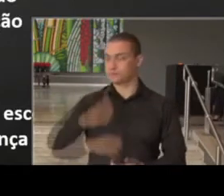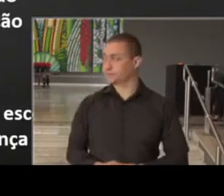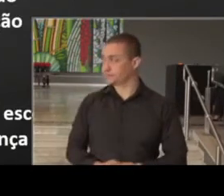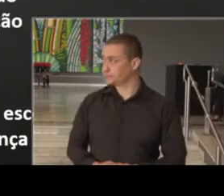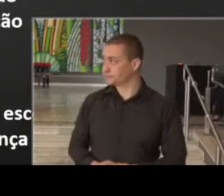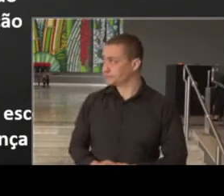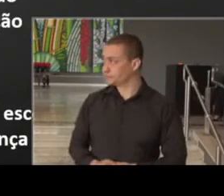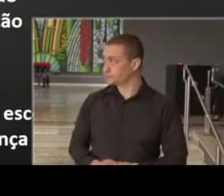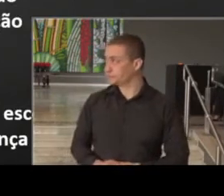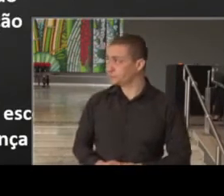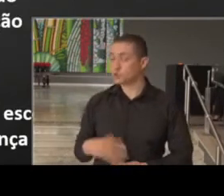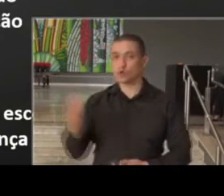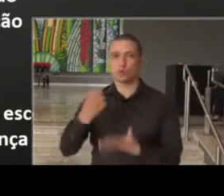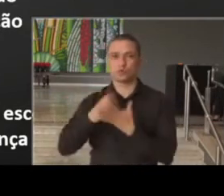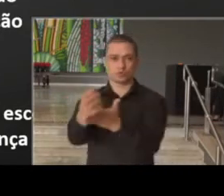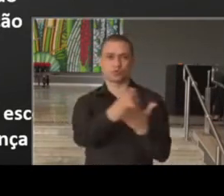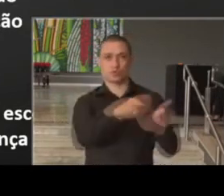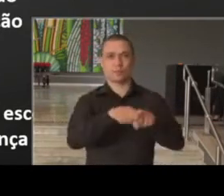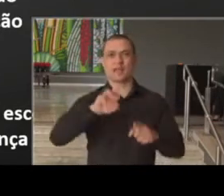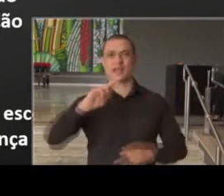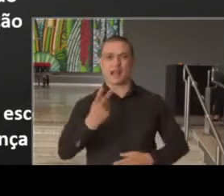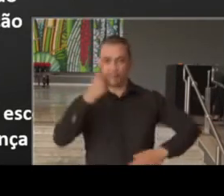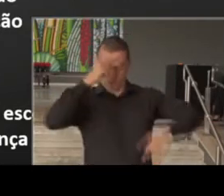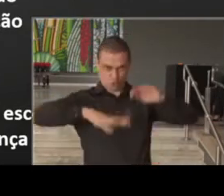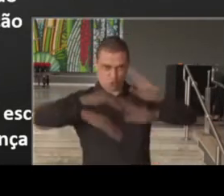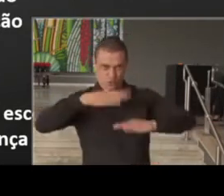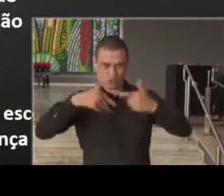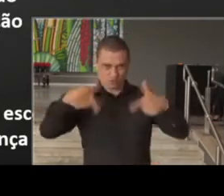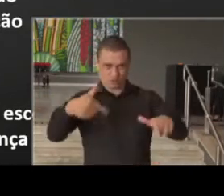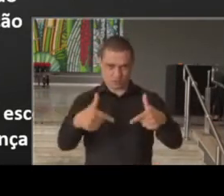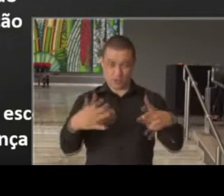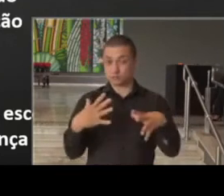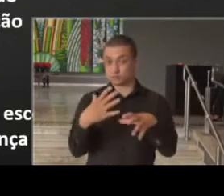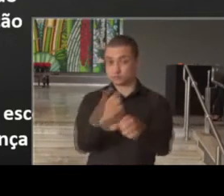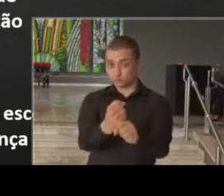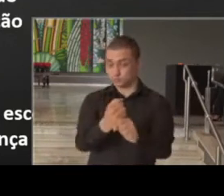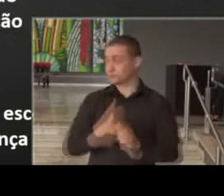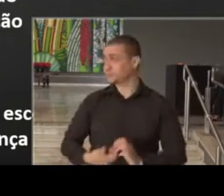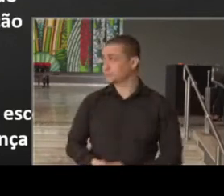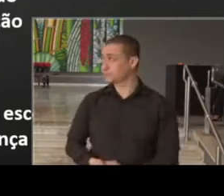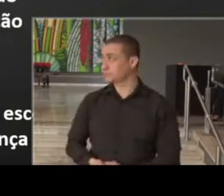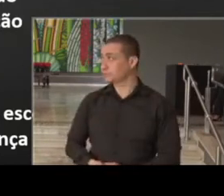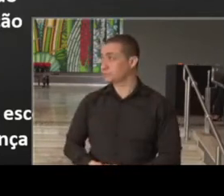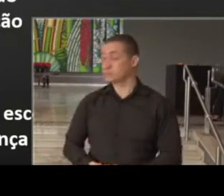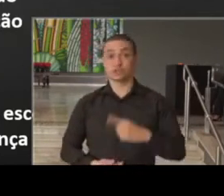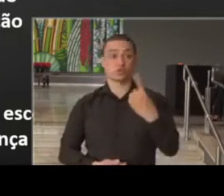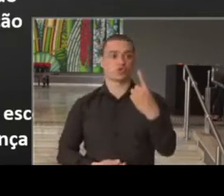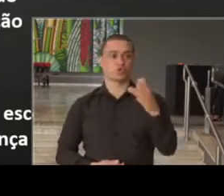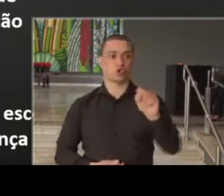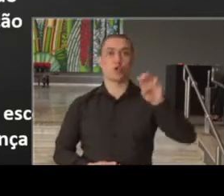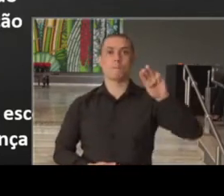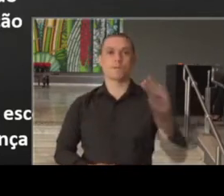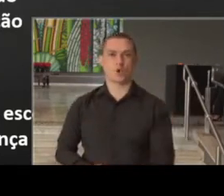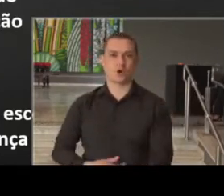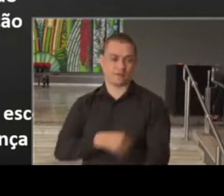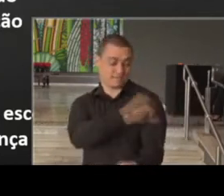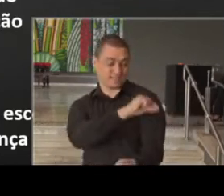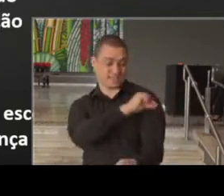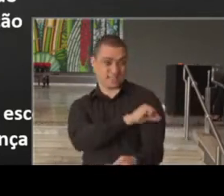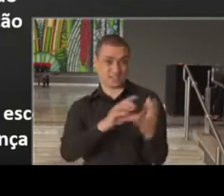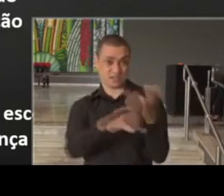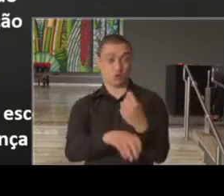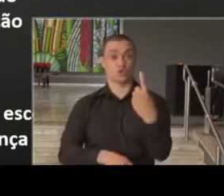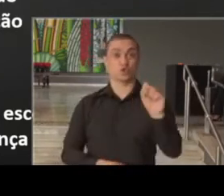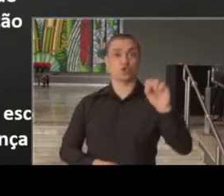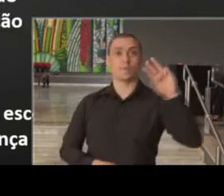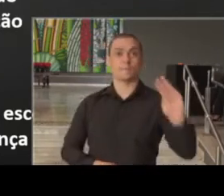A logística e recursos humanos que vão estar envolvidos nesta campanha. São 18 milhões de doses de